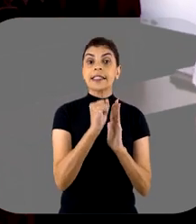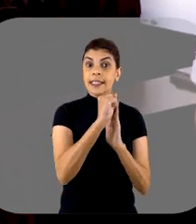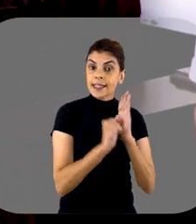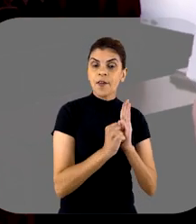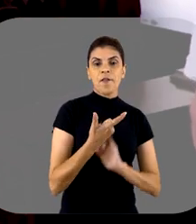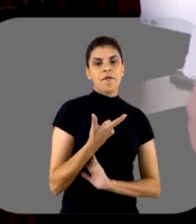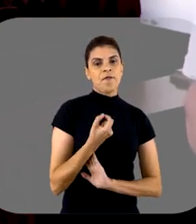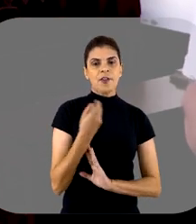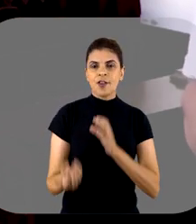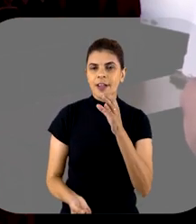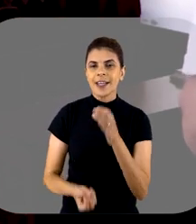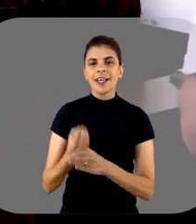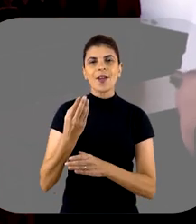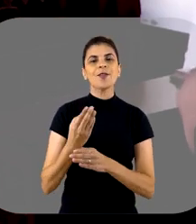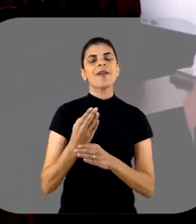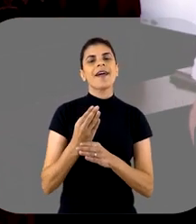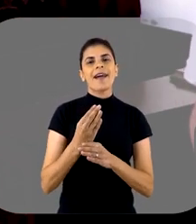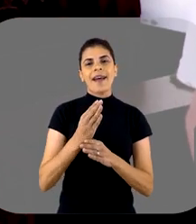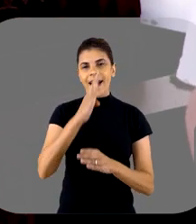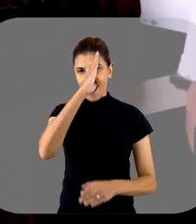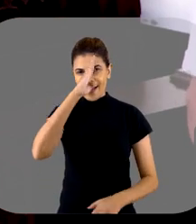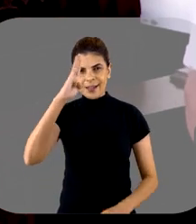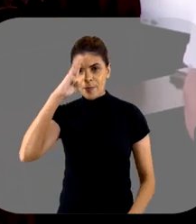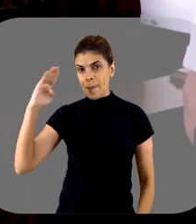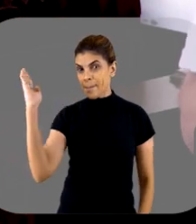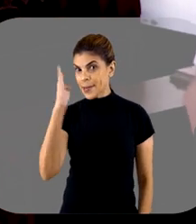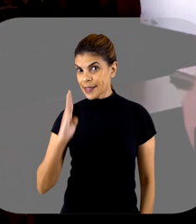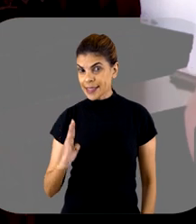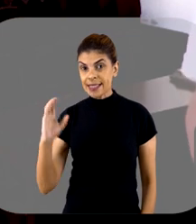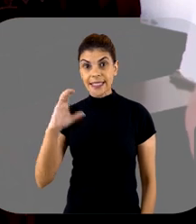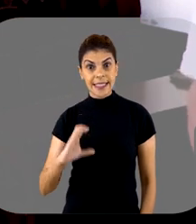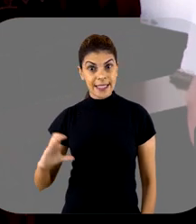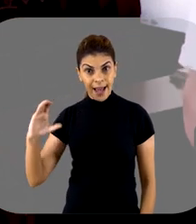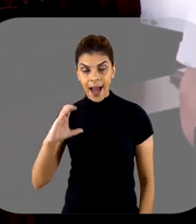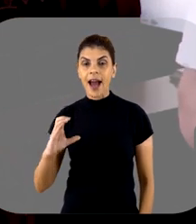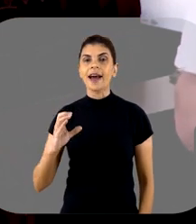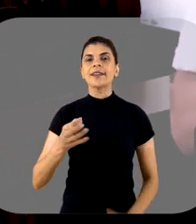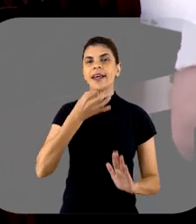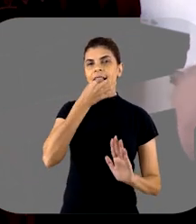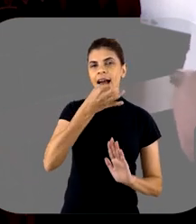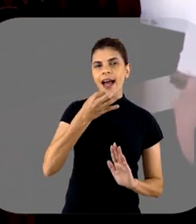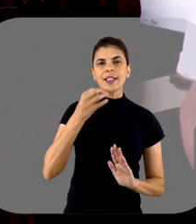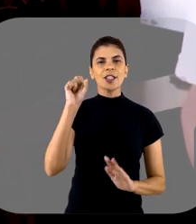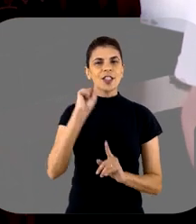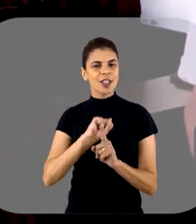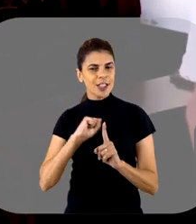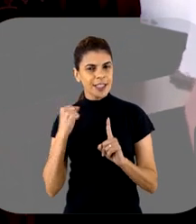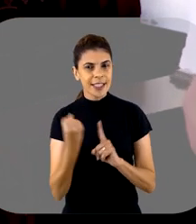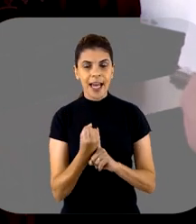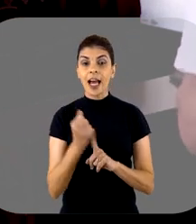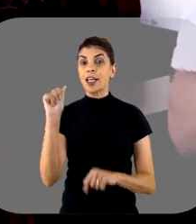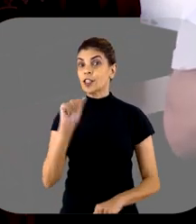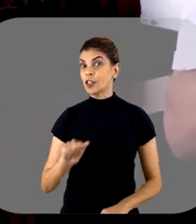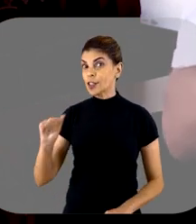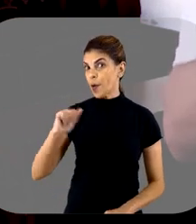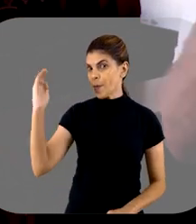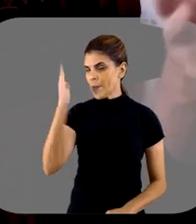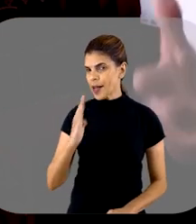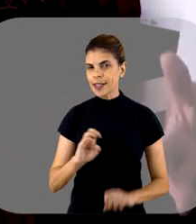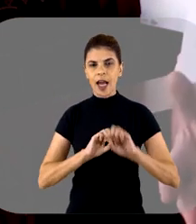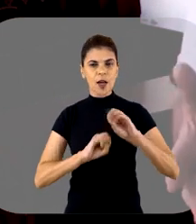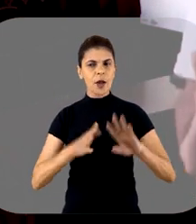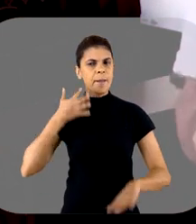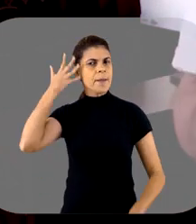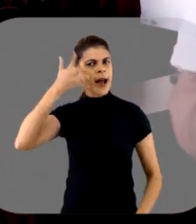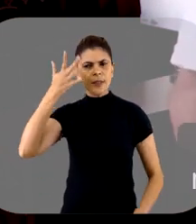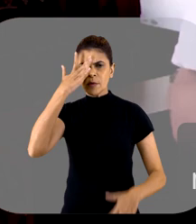de 20, quando teve a criação da Academia Brasileira de Ciências, da Rádio Sociedade, da Associação Brasileira de Educação. Foram feitas palestras